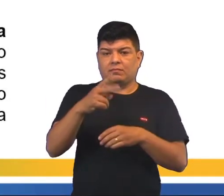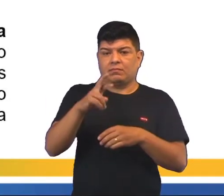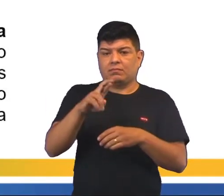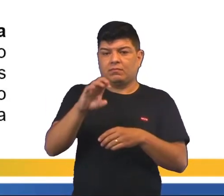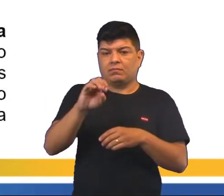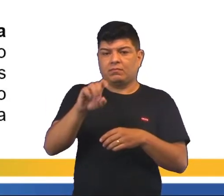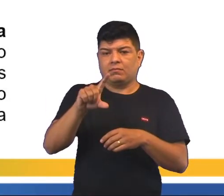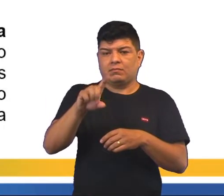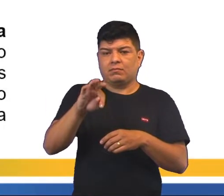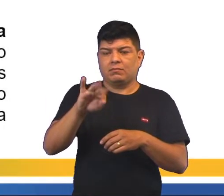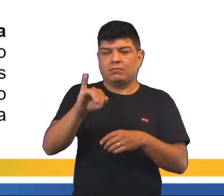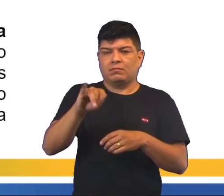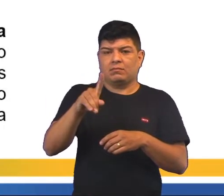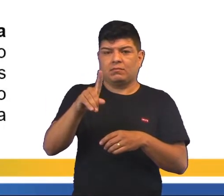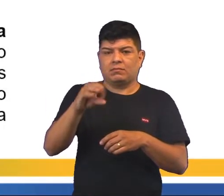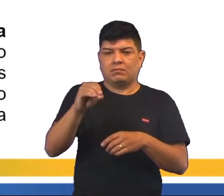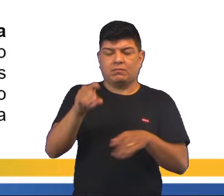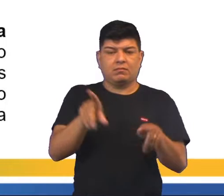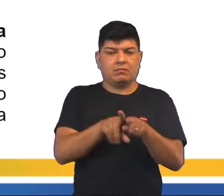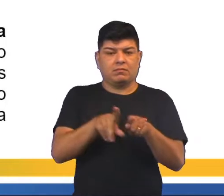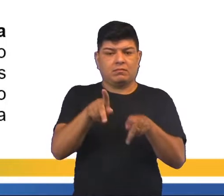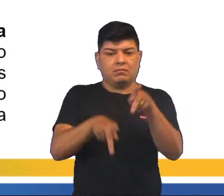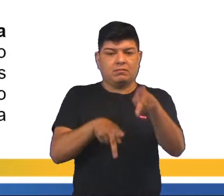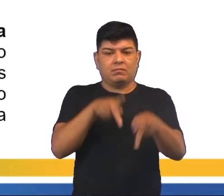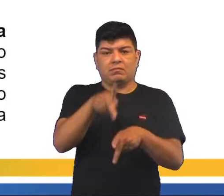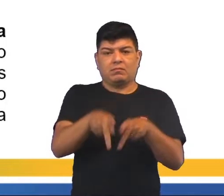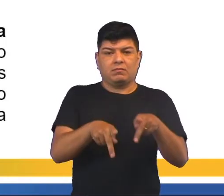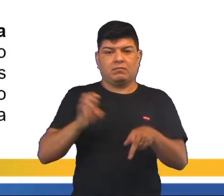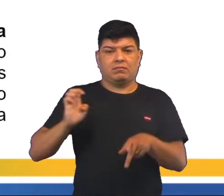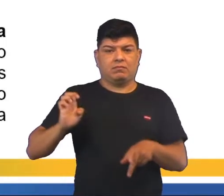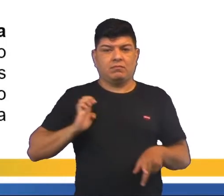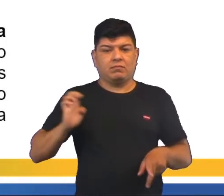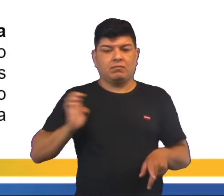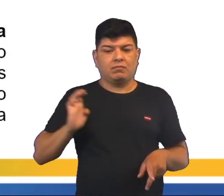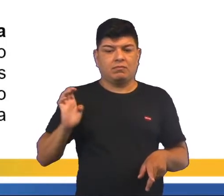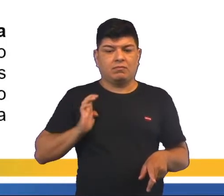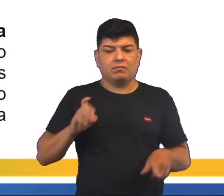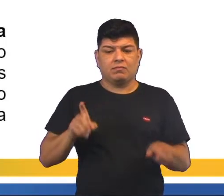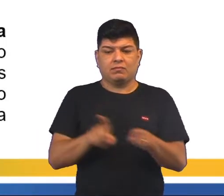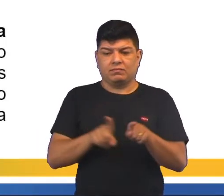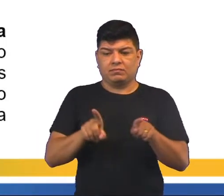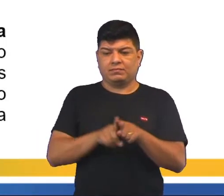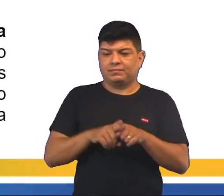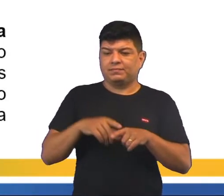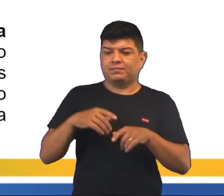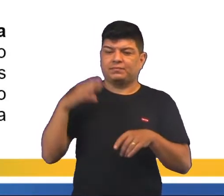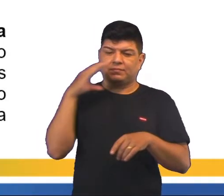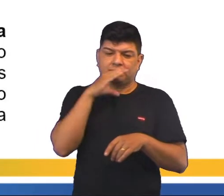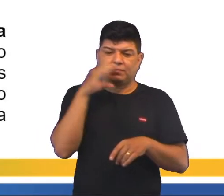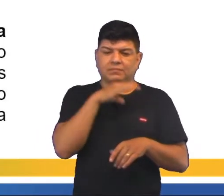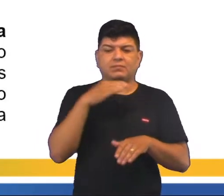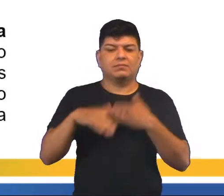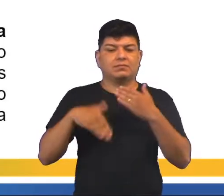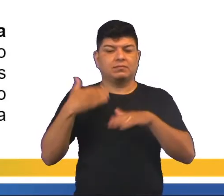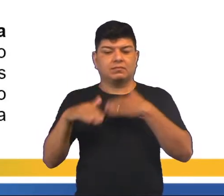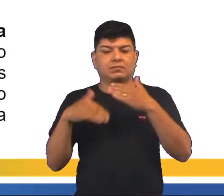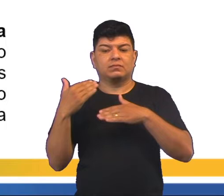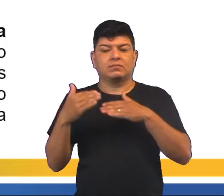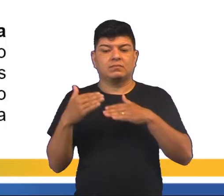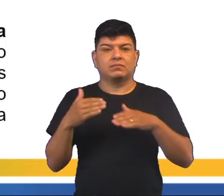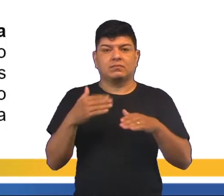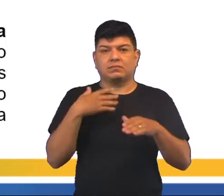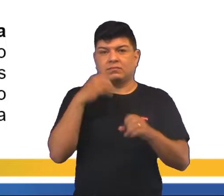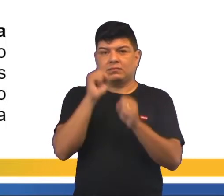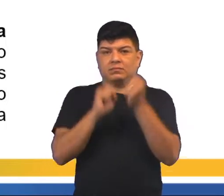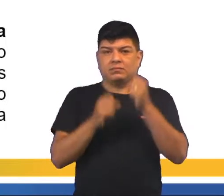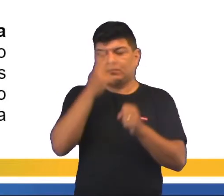proletariado, que é proletários do povo, e burguesia industrial. a aceleração do processo de confinamento